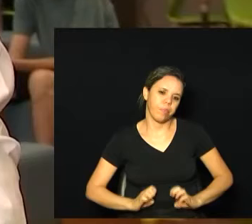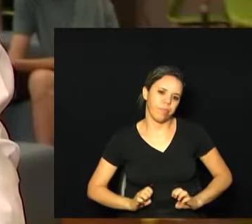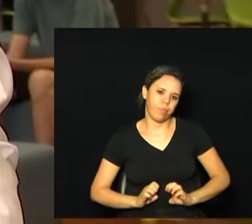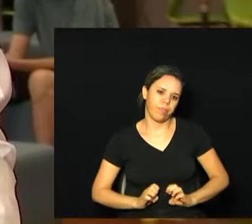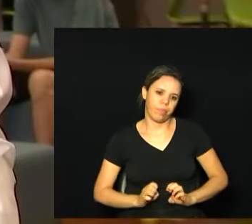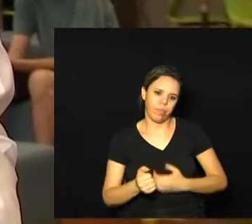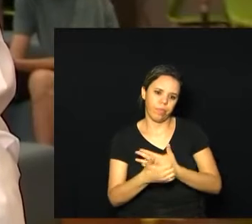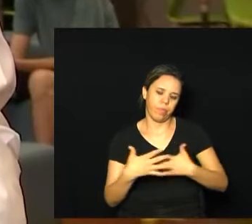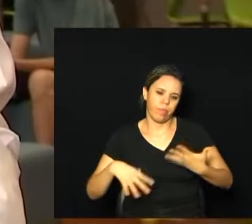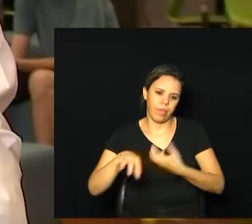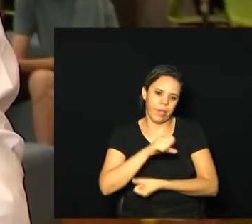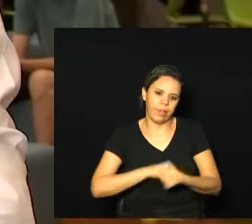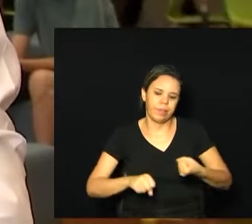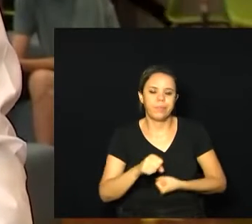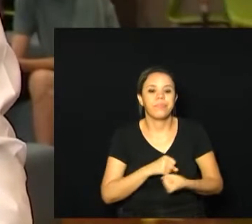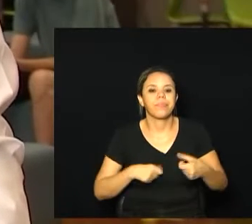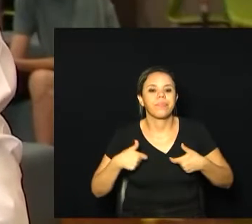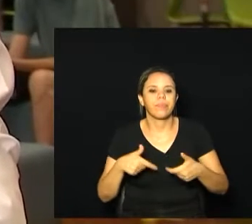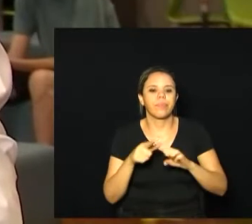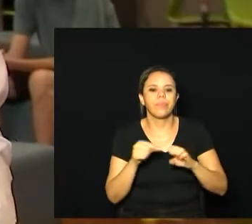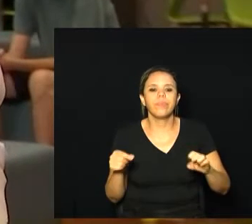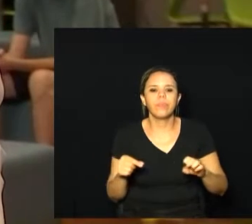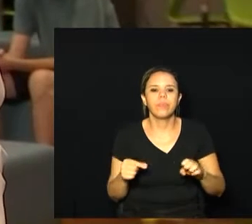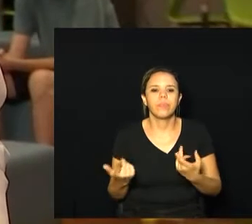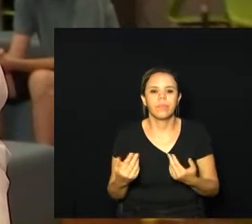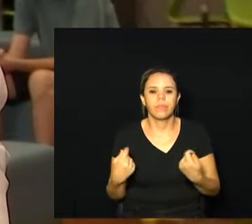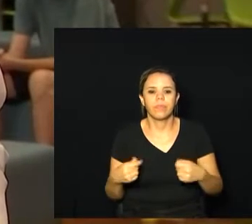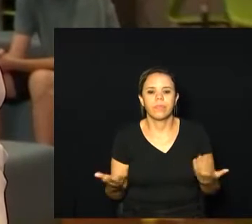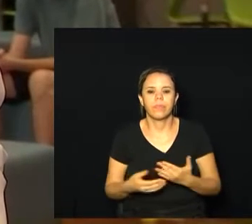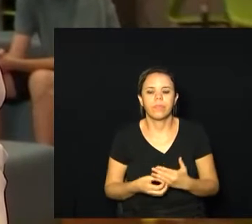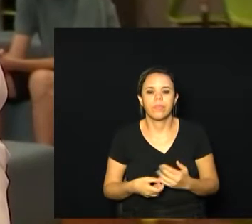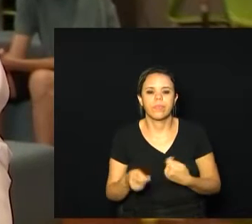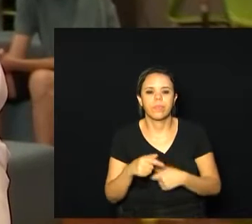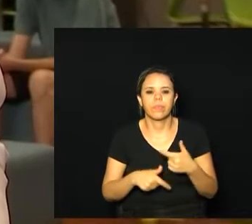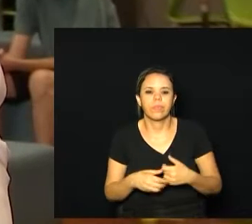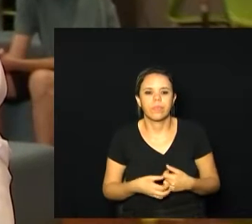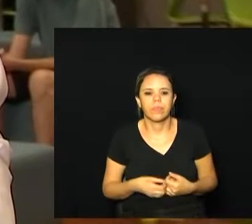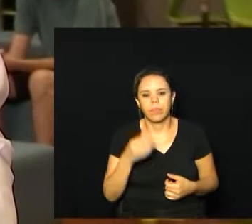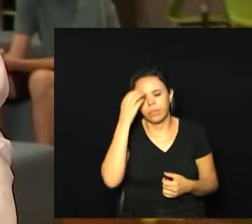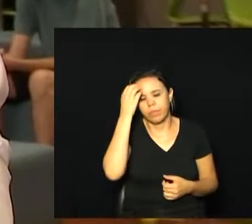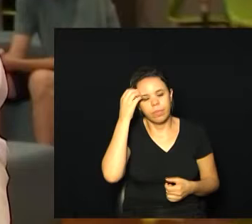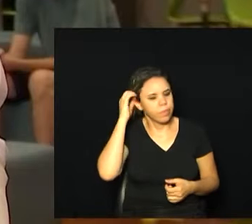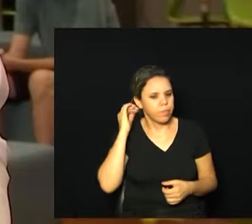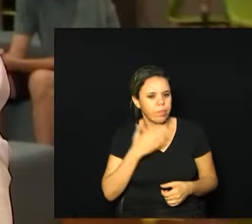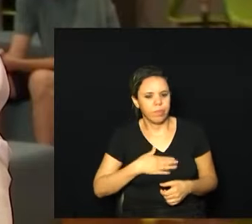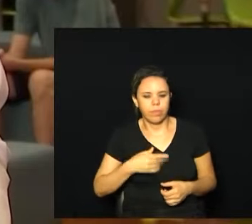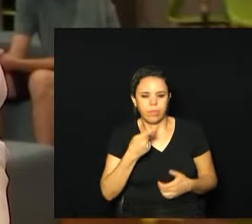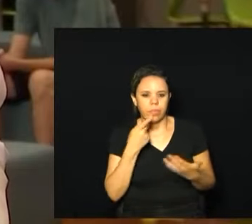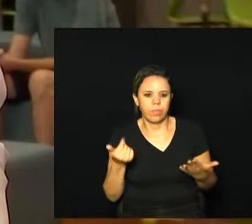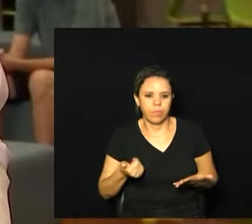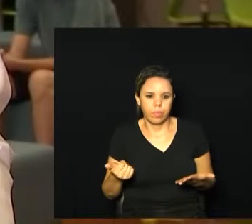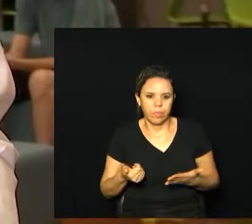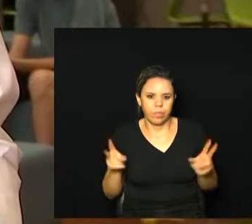atitudes sustentáveis, a atitude empreendedora que é tanto demandada hoje pelo mercado de trabalho. Bom, eu gostaria que você falasse